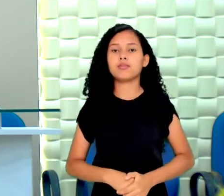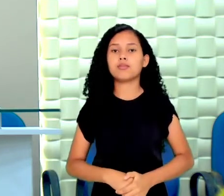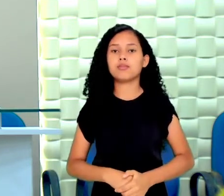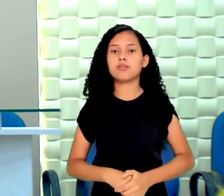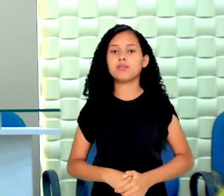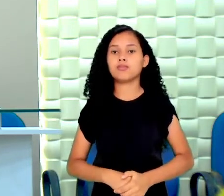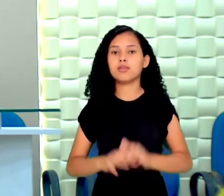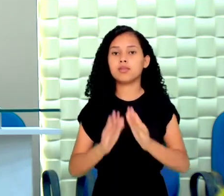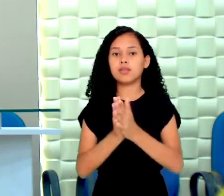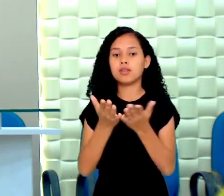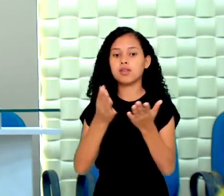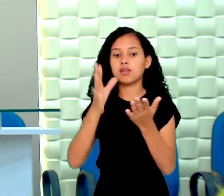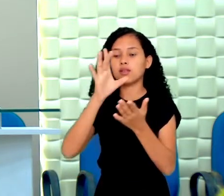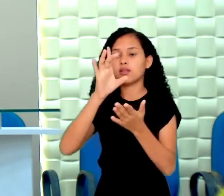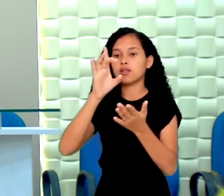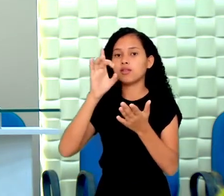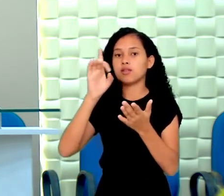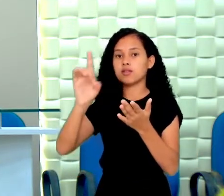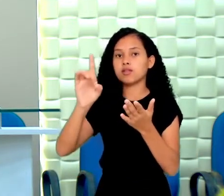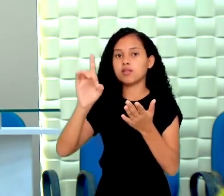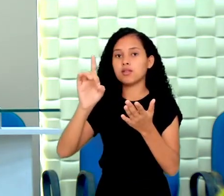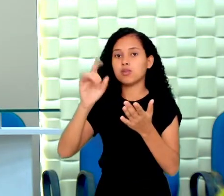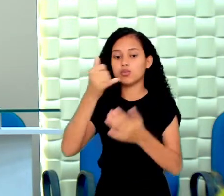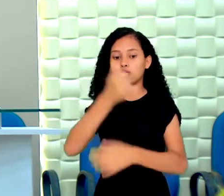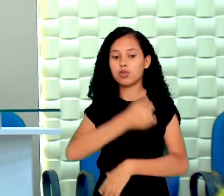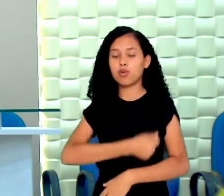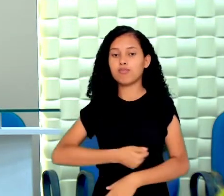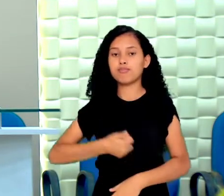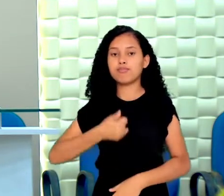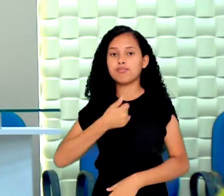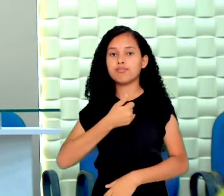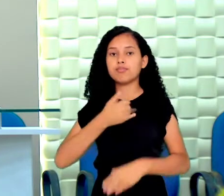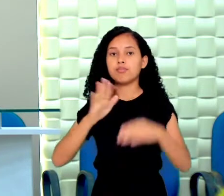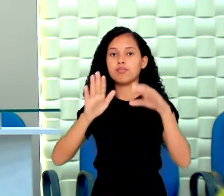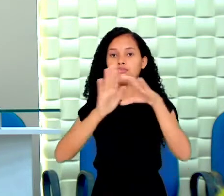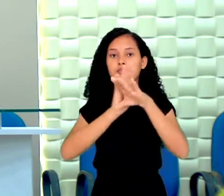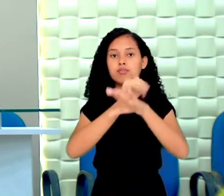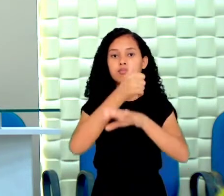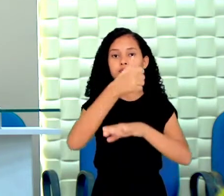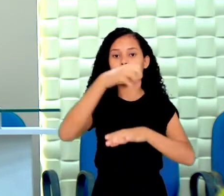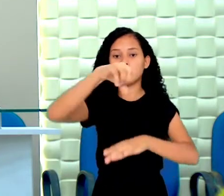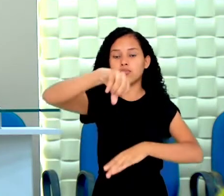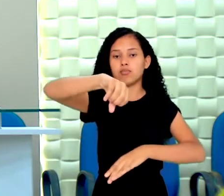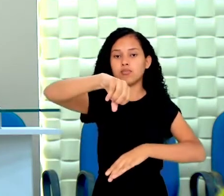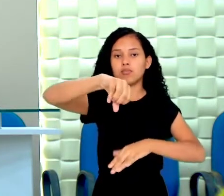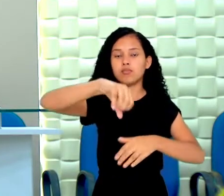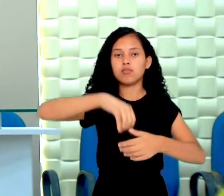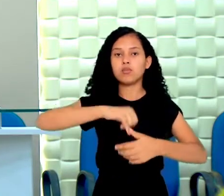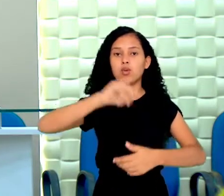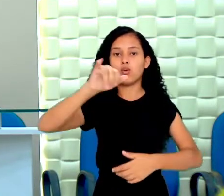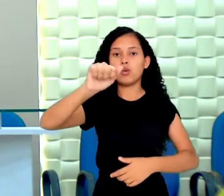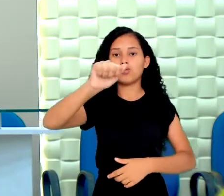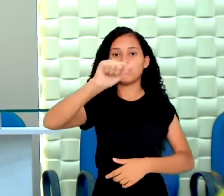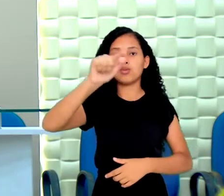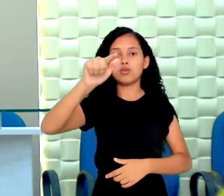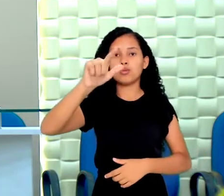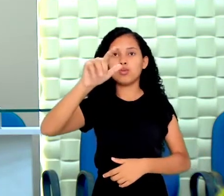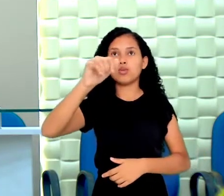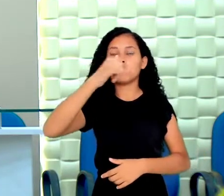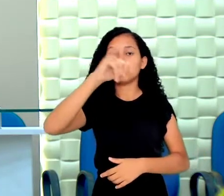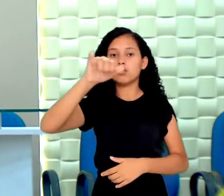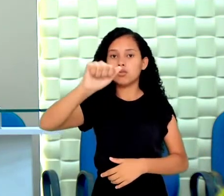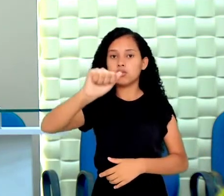Então, abra sua Bíblia no Evangelho de João, capítulo 19. Evangelho de